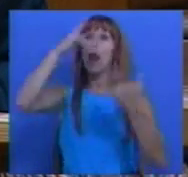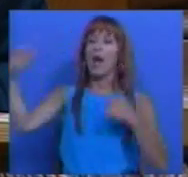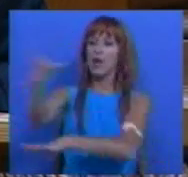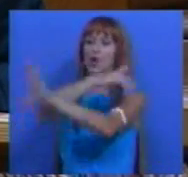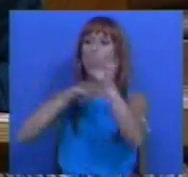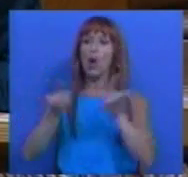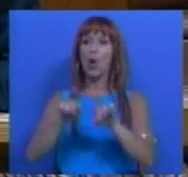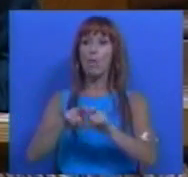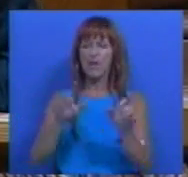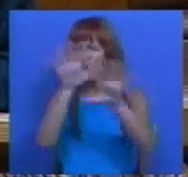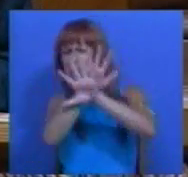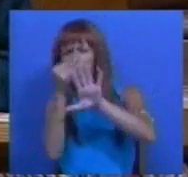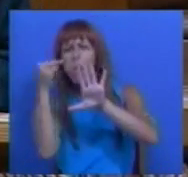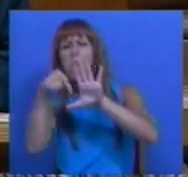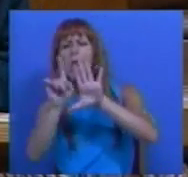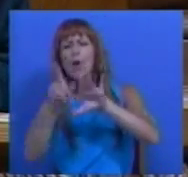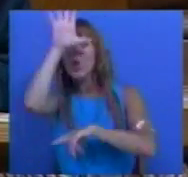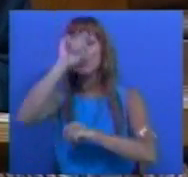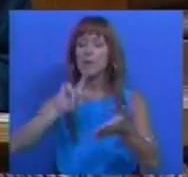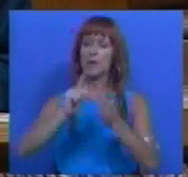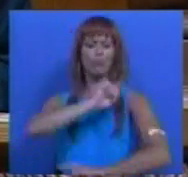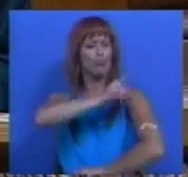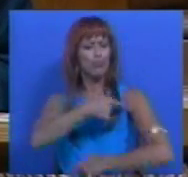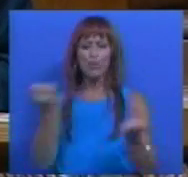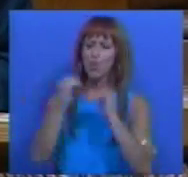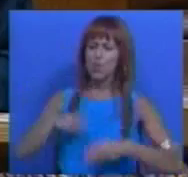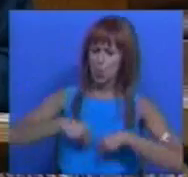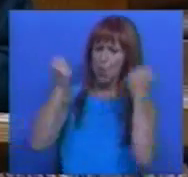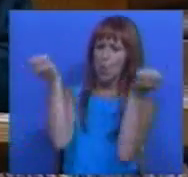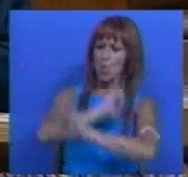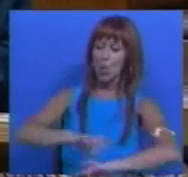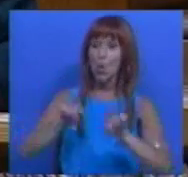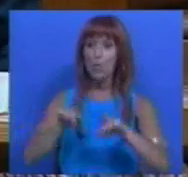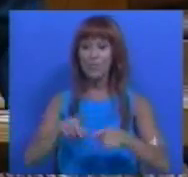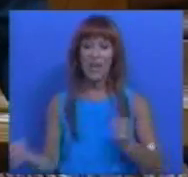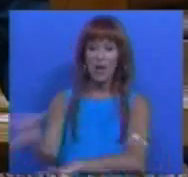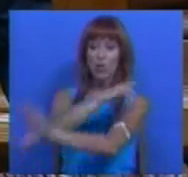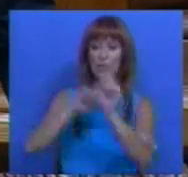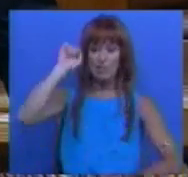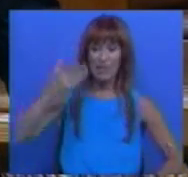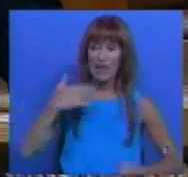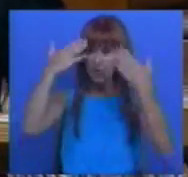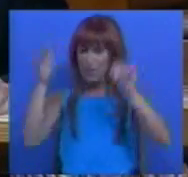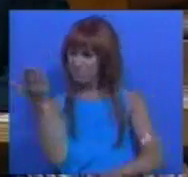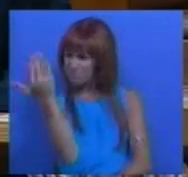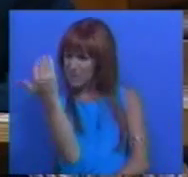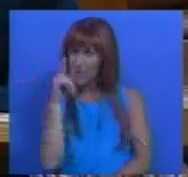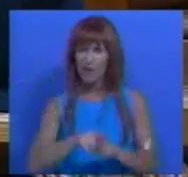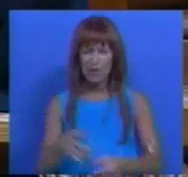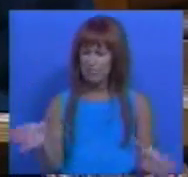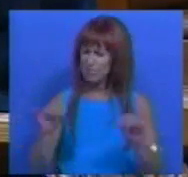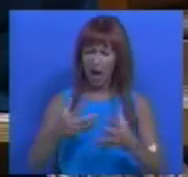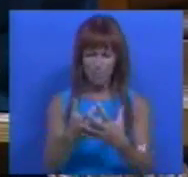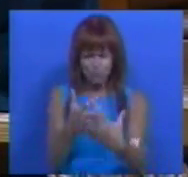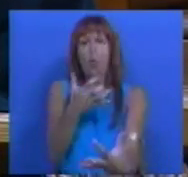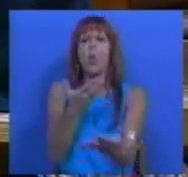Europa opaca, governada por tecnocratas sem alma, desta Europa com um déficit democrático cada vez